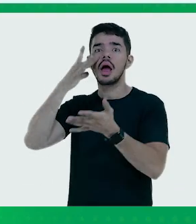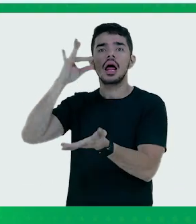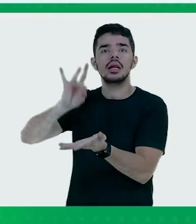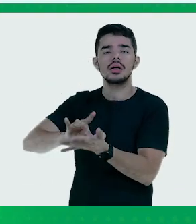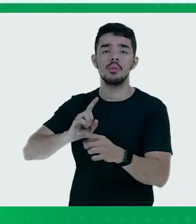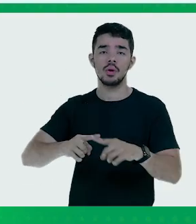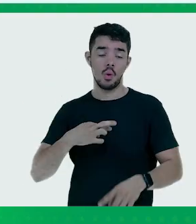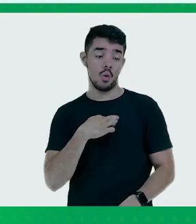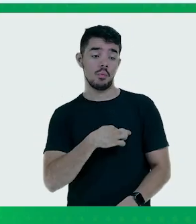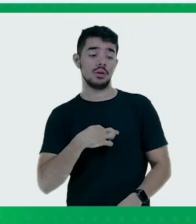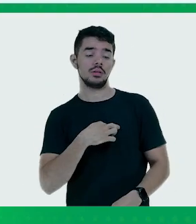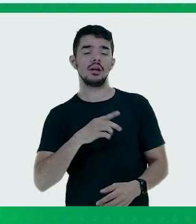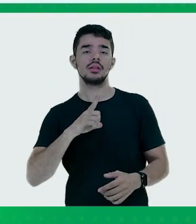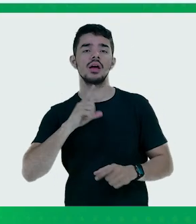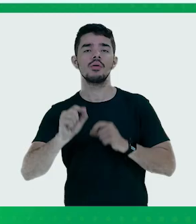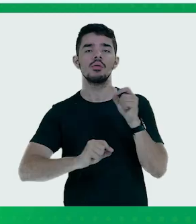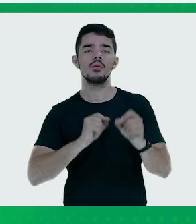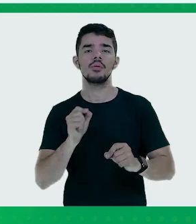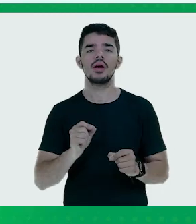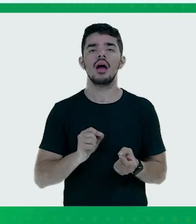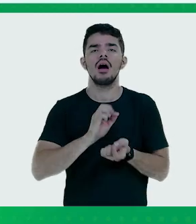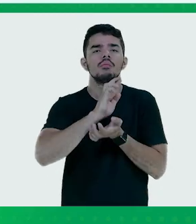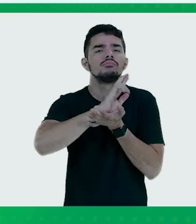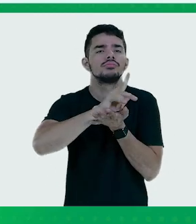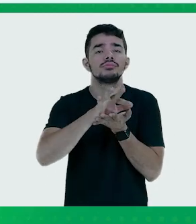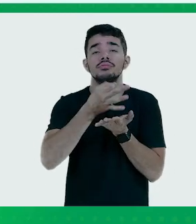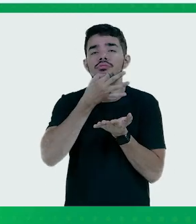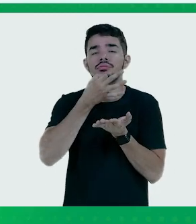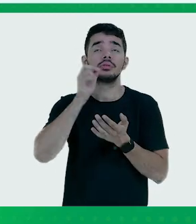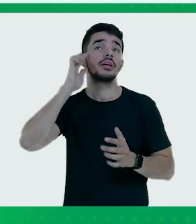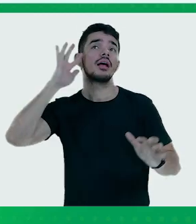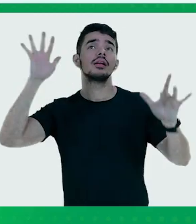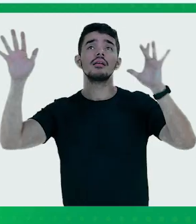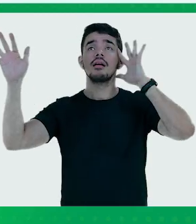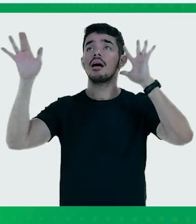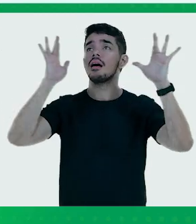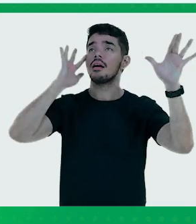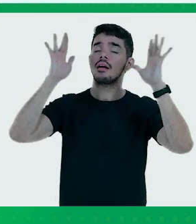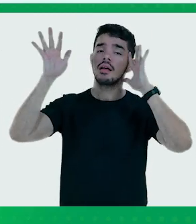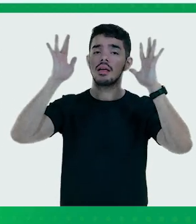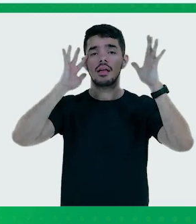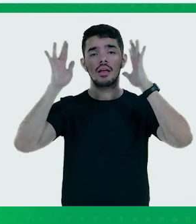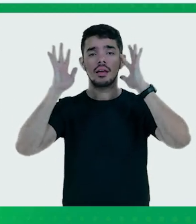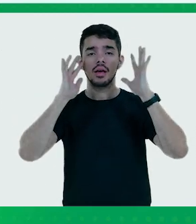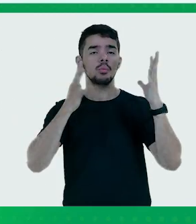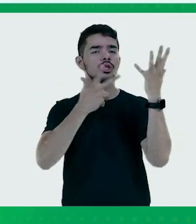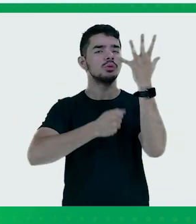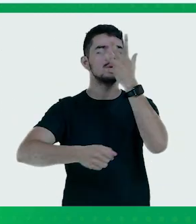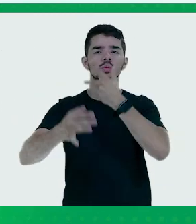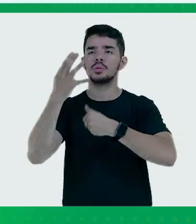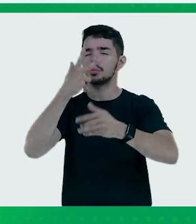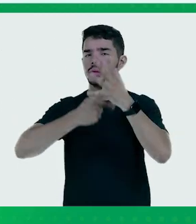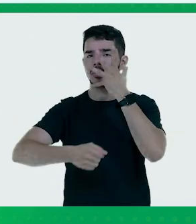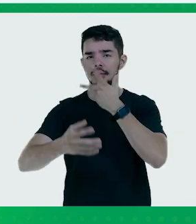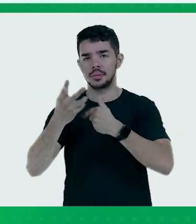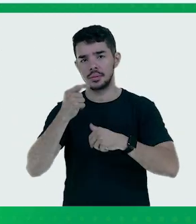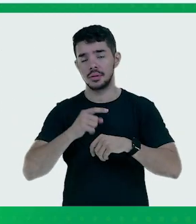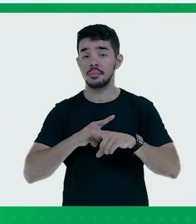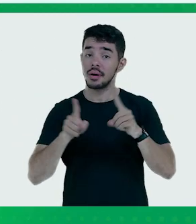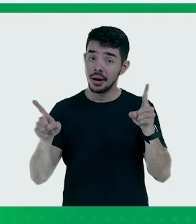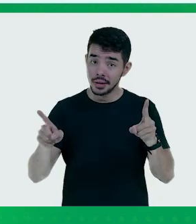porque o romantismo tinha o ar mais da subjetividade, né? Da idealização, do papapá, papapá, tudo bonitinho,